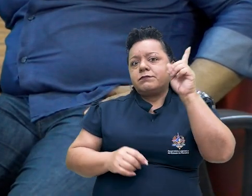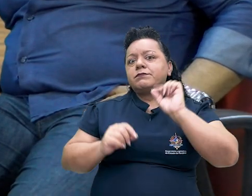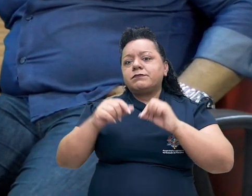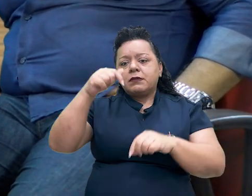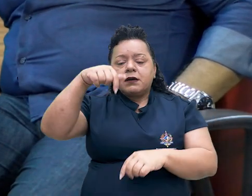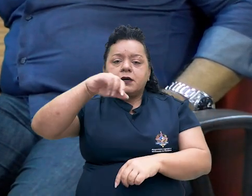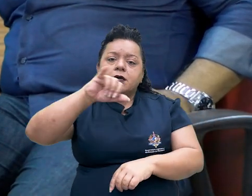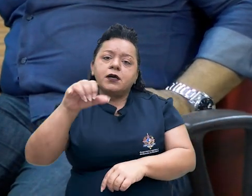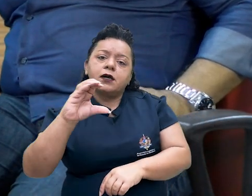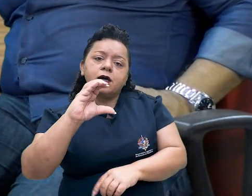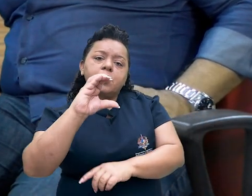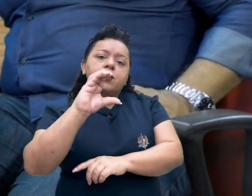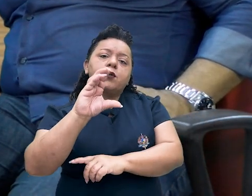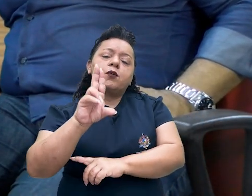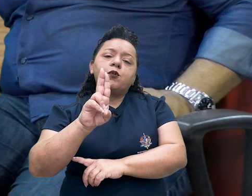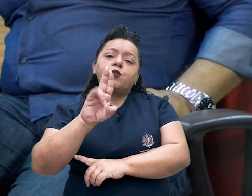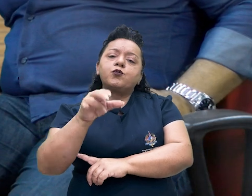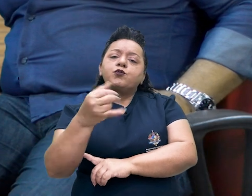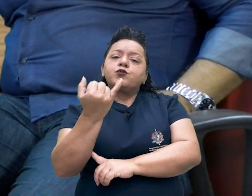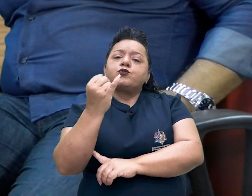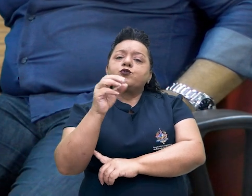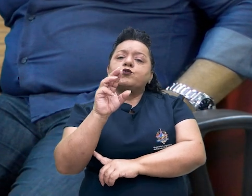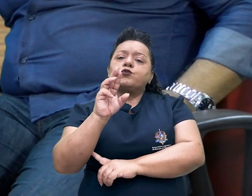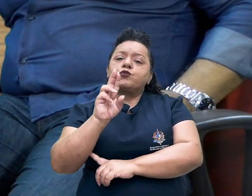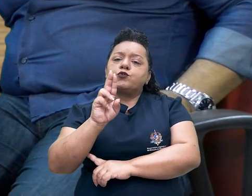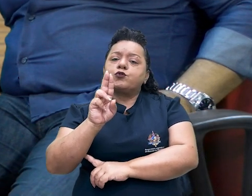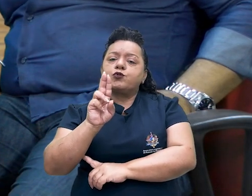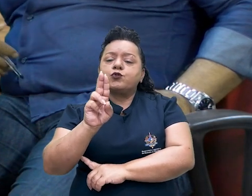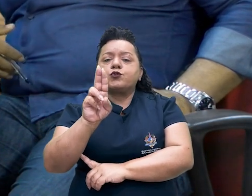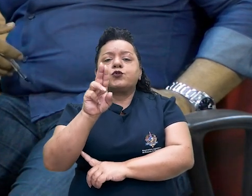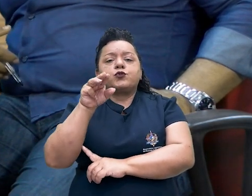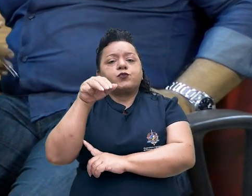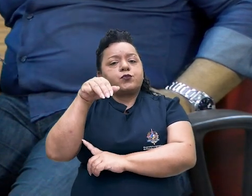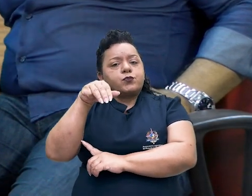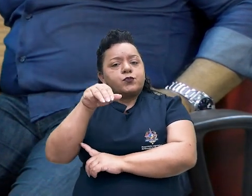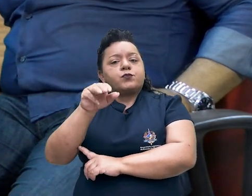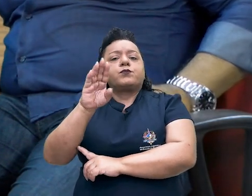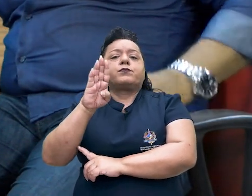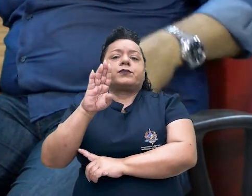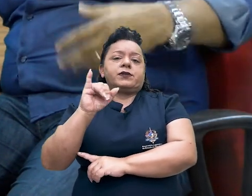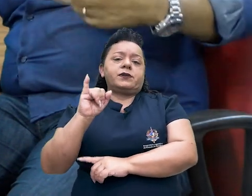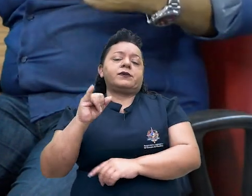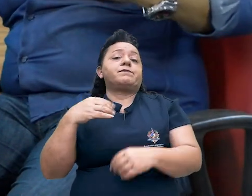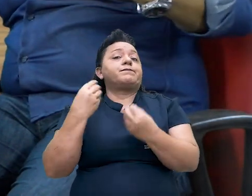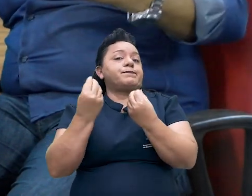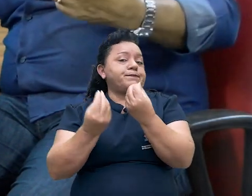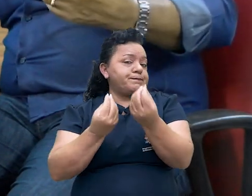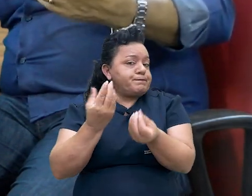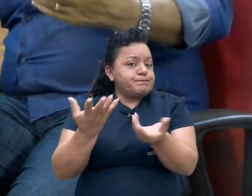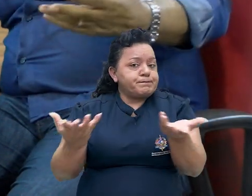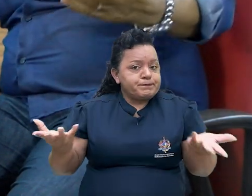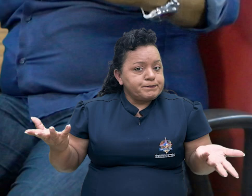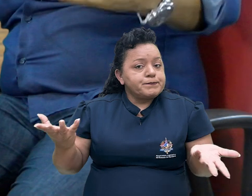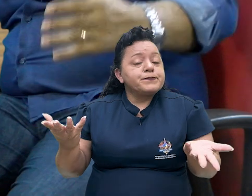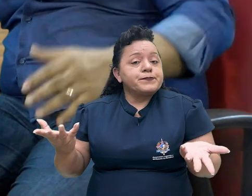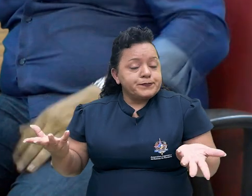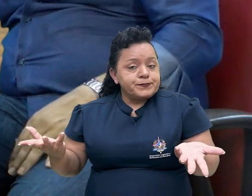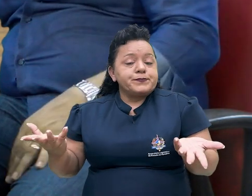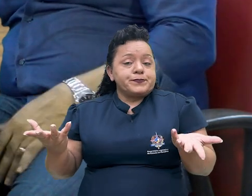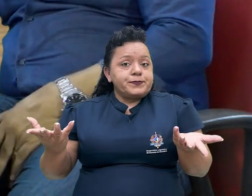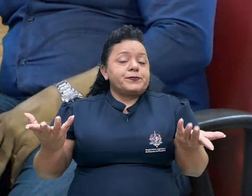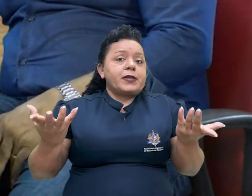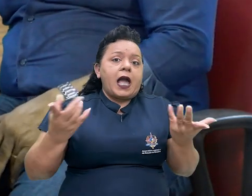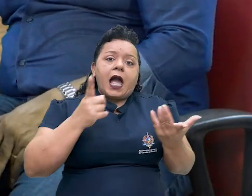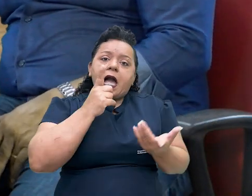por exemplo me lembra queas Lagoas que tem ali são Lagoas com muita água como é que a gente pode imaginar que pode acabar água